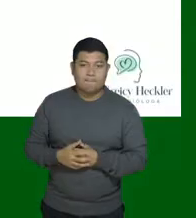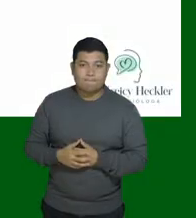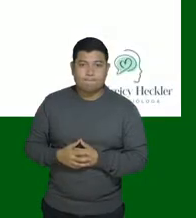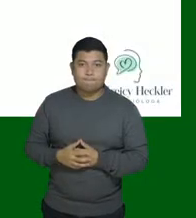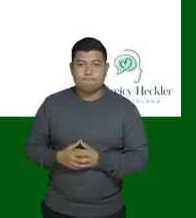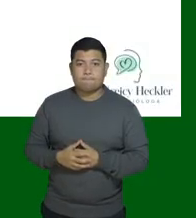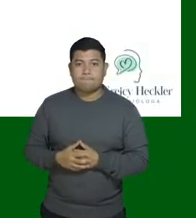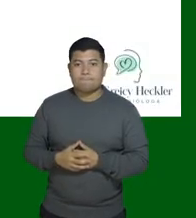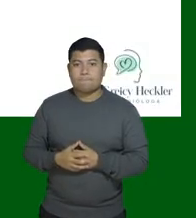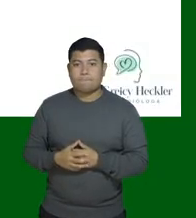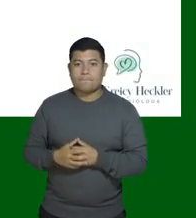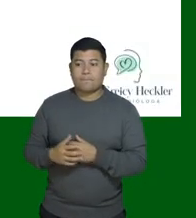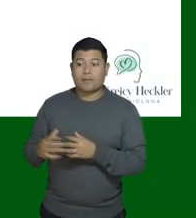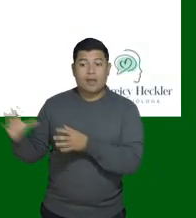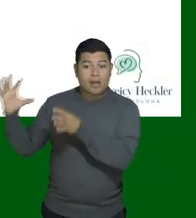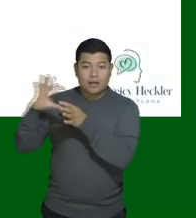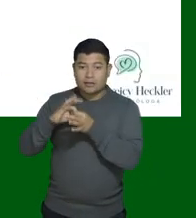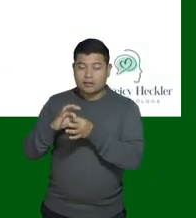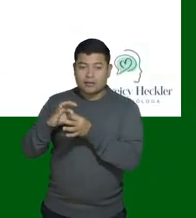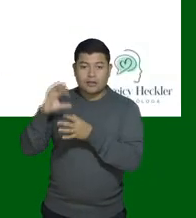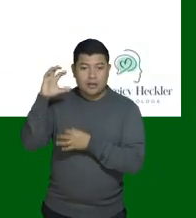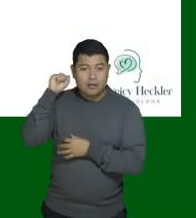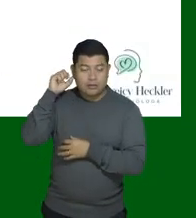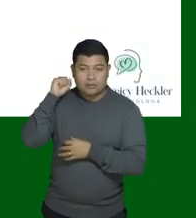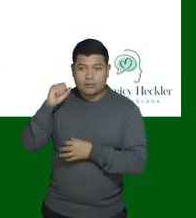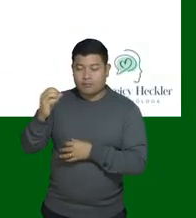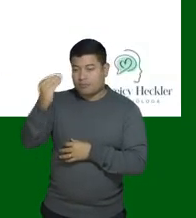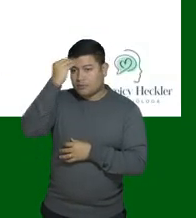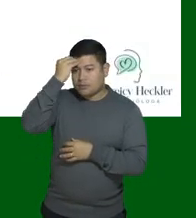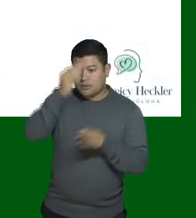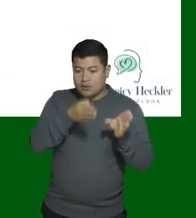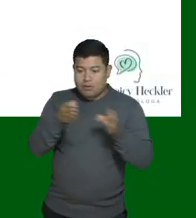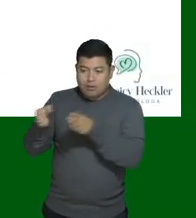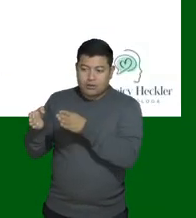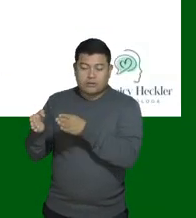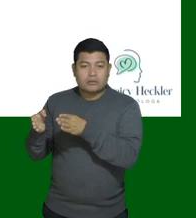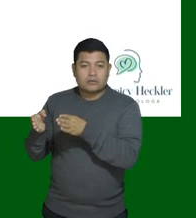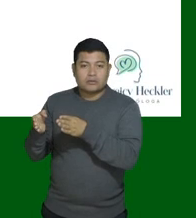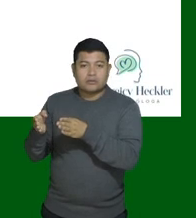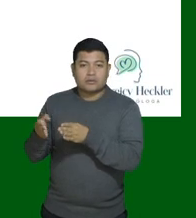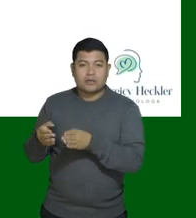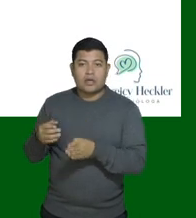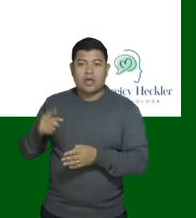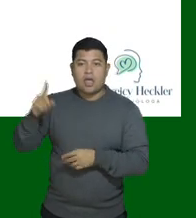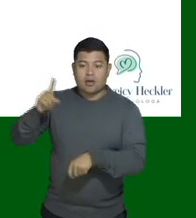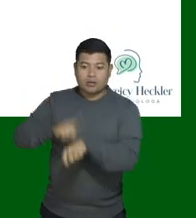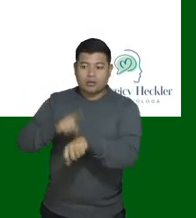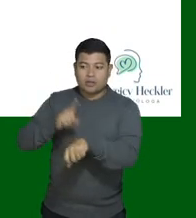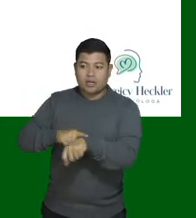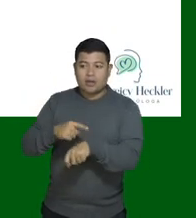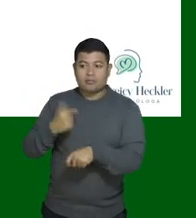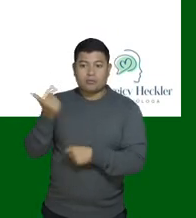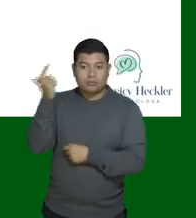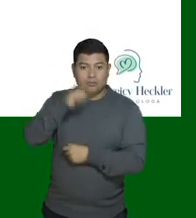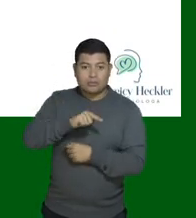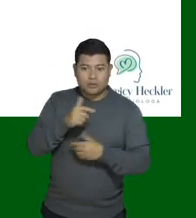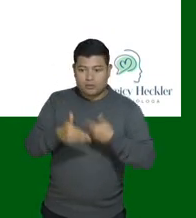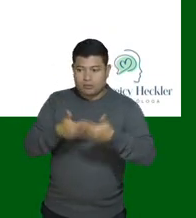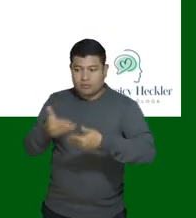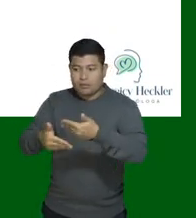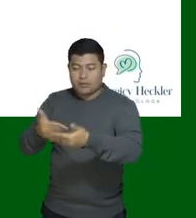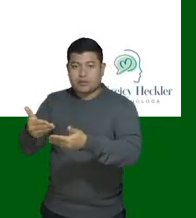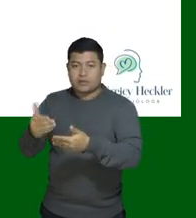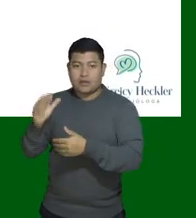Integração auditiva, memorização e organização. O que é isso? É o tempo que eu levo para processar a informação. Se eu perguntar,